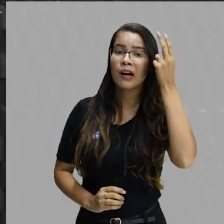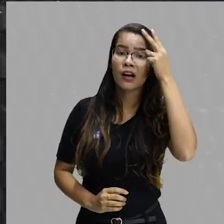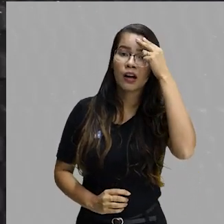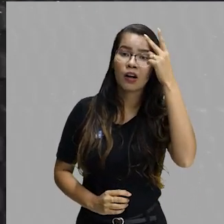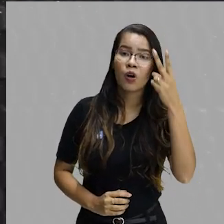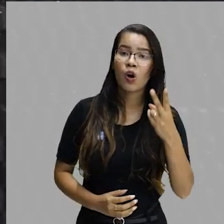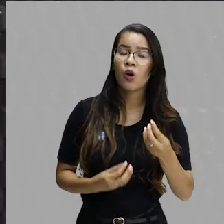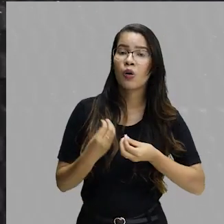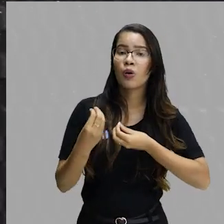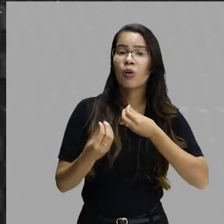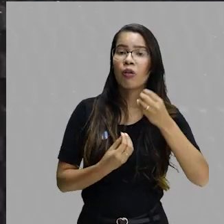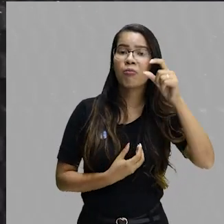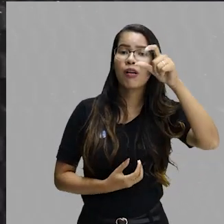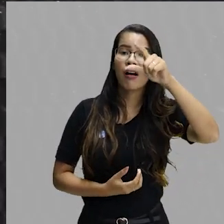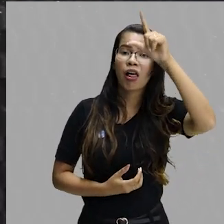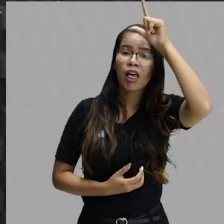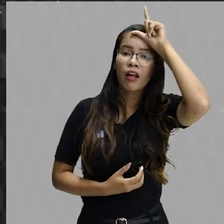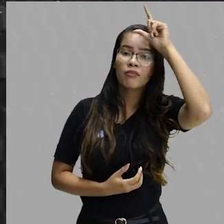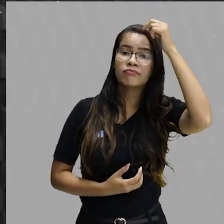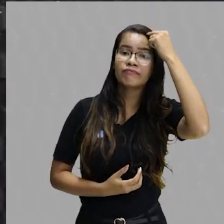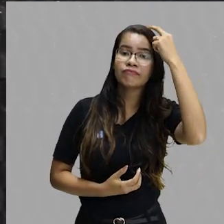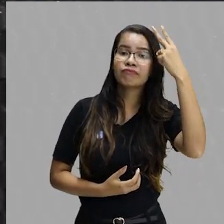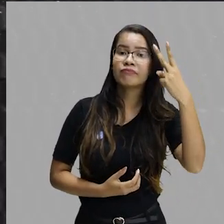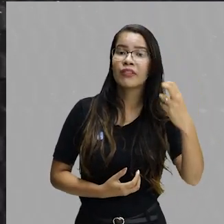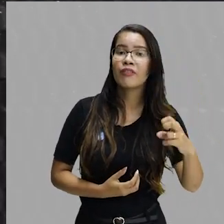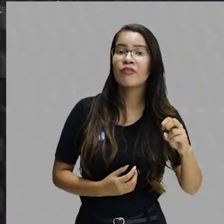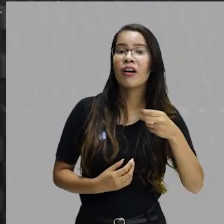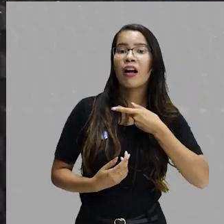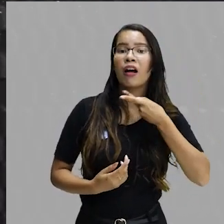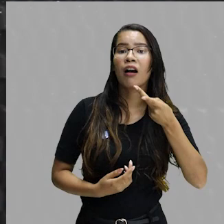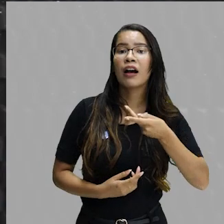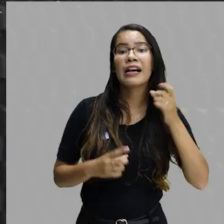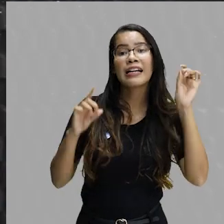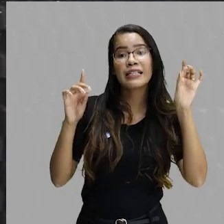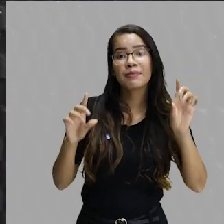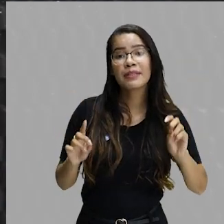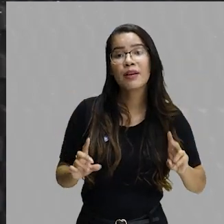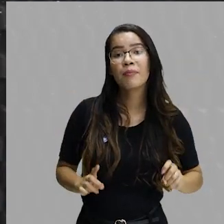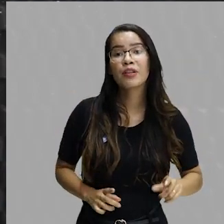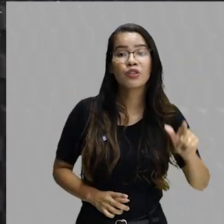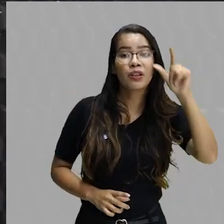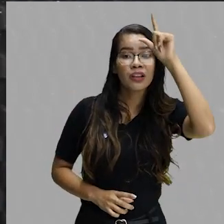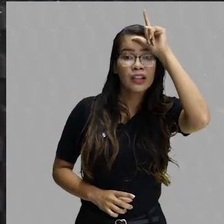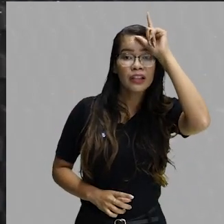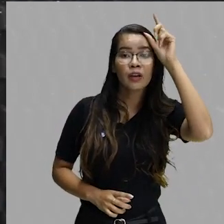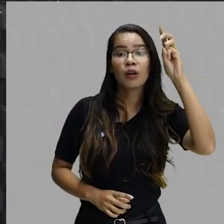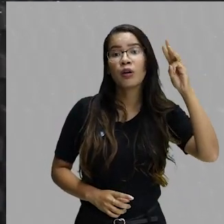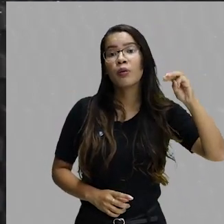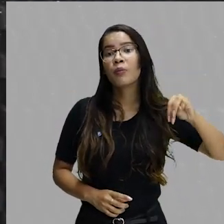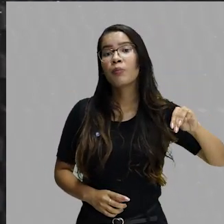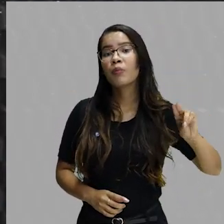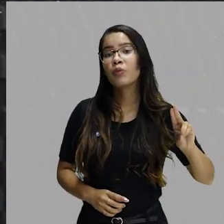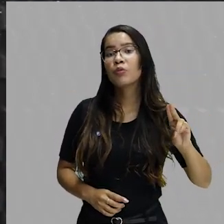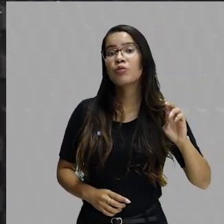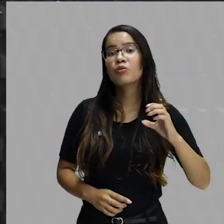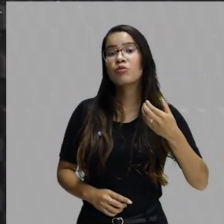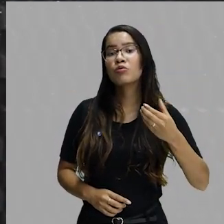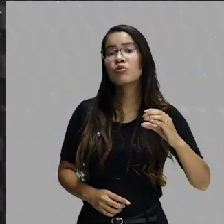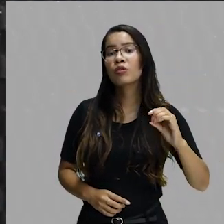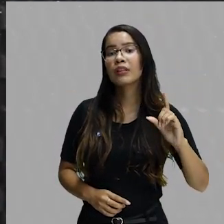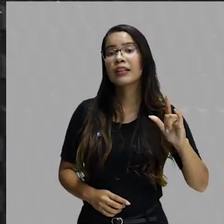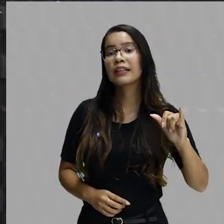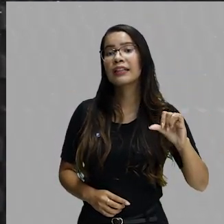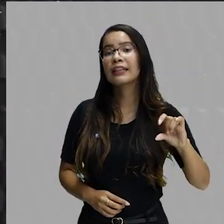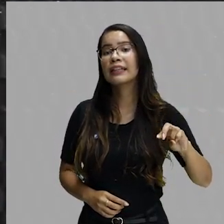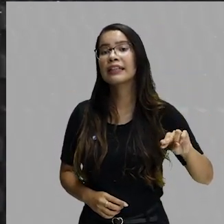falando, como principalmente Mussolini na Itália e Hitler na Alemanha, Mussolini um pouco antes, Mussolini